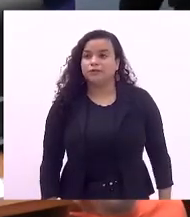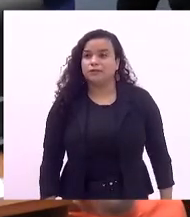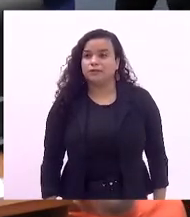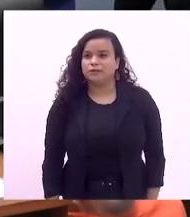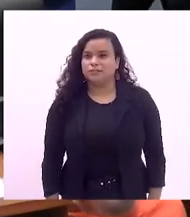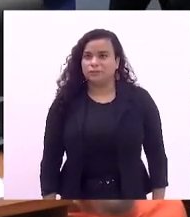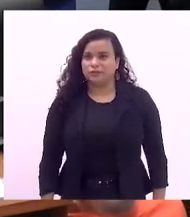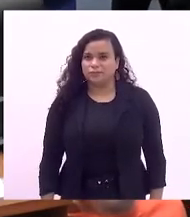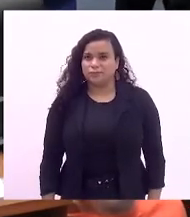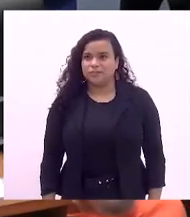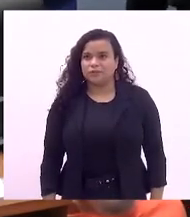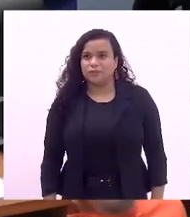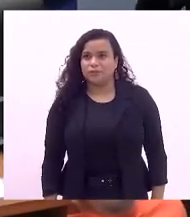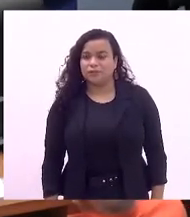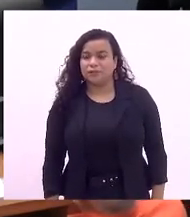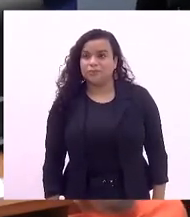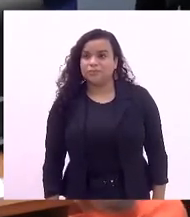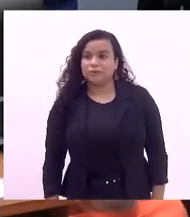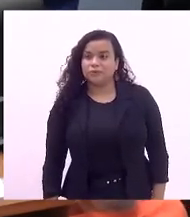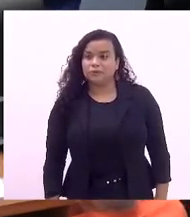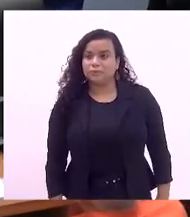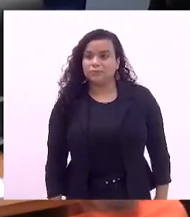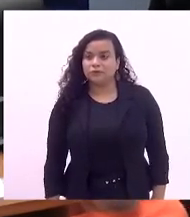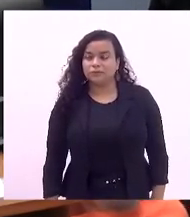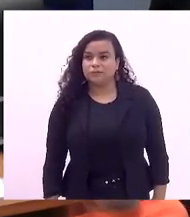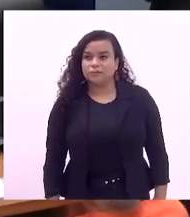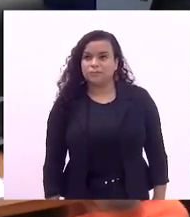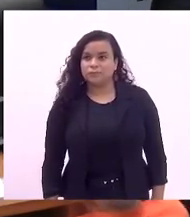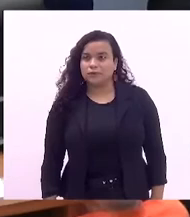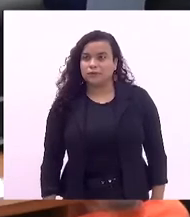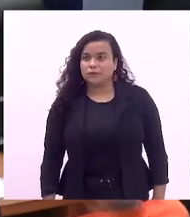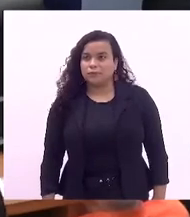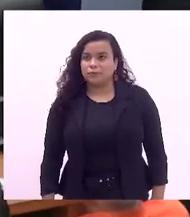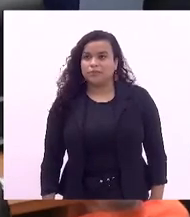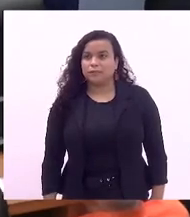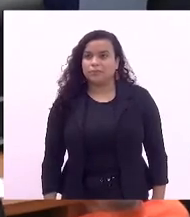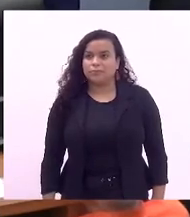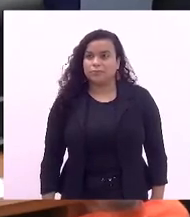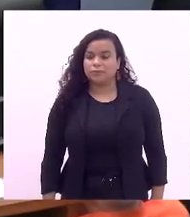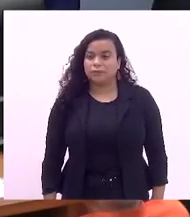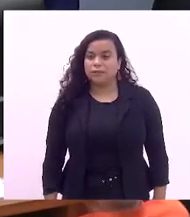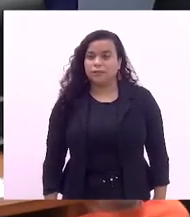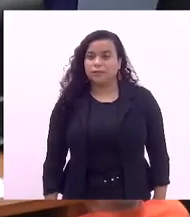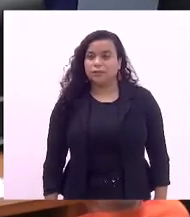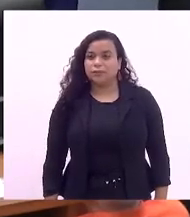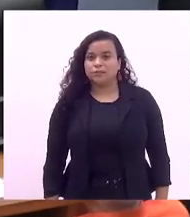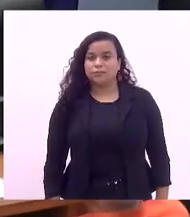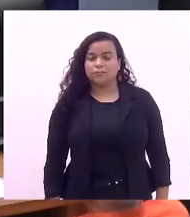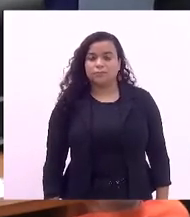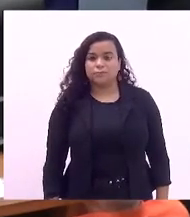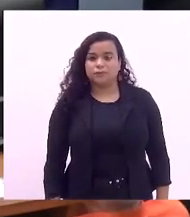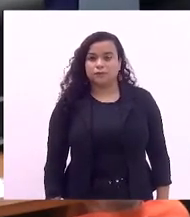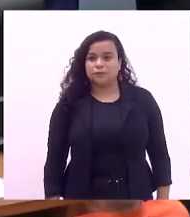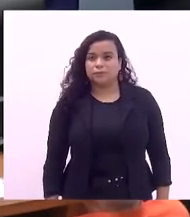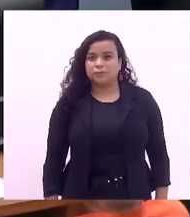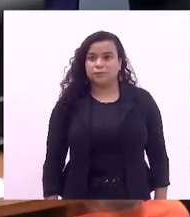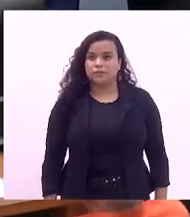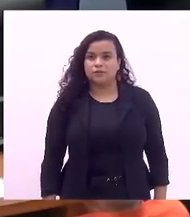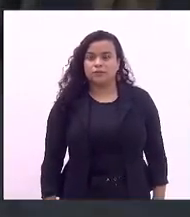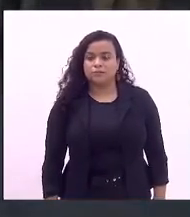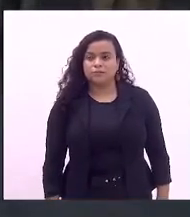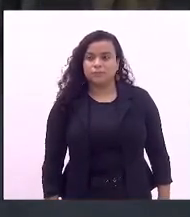G1 E aí E aí